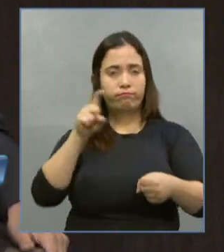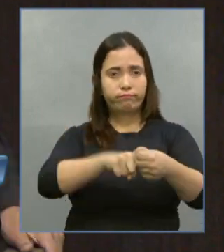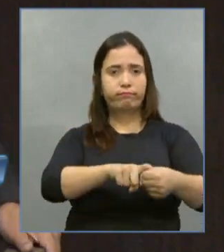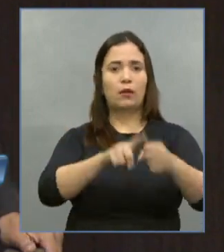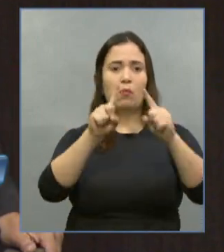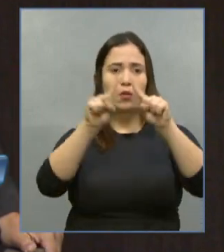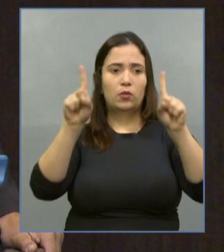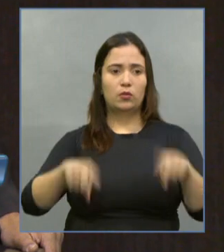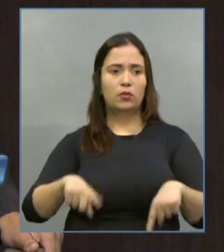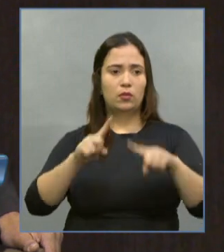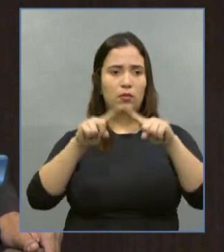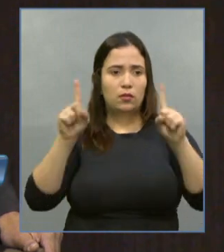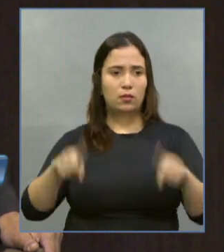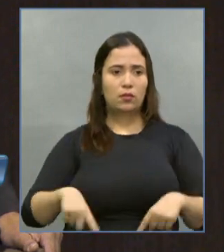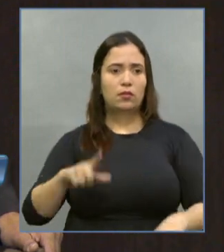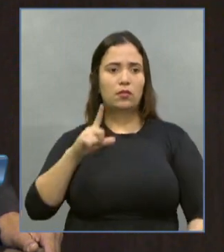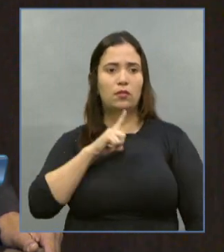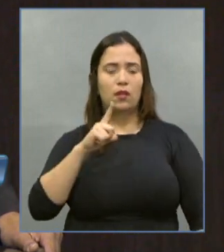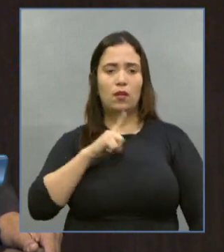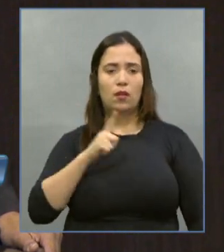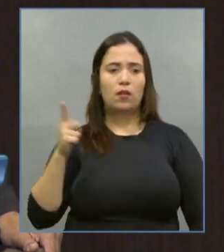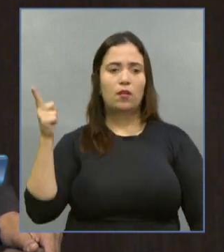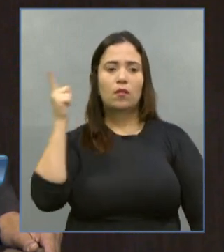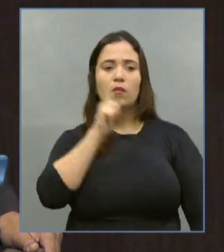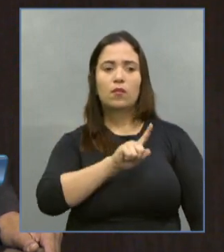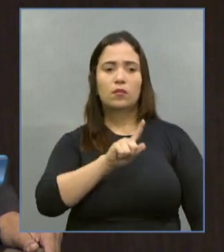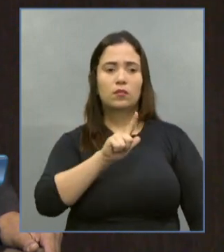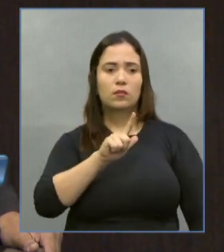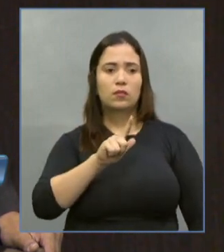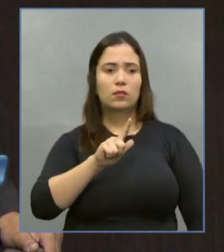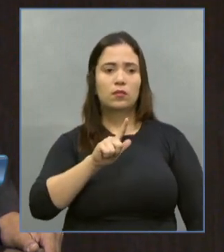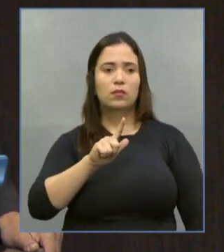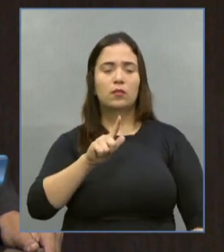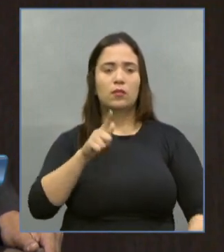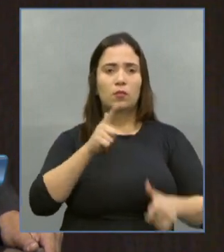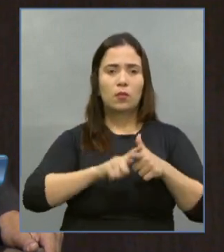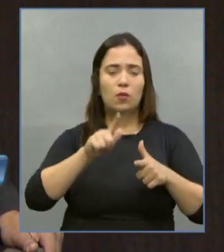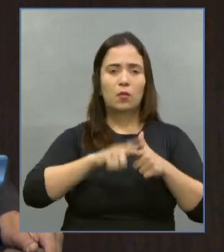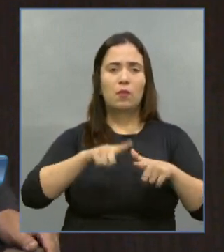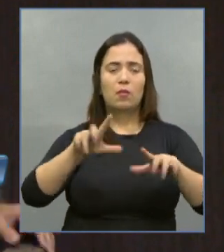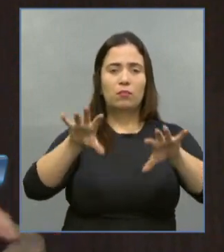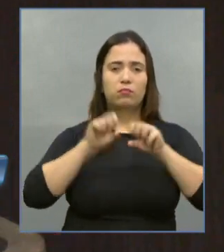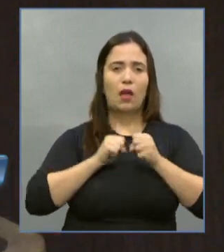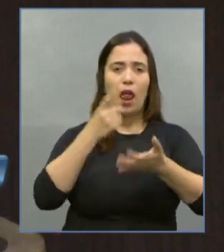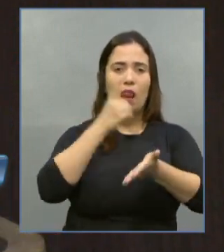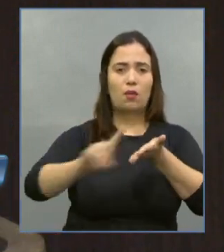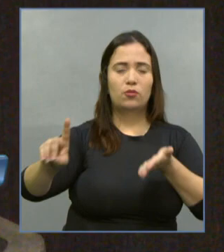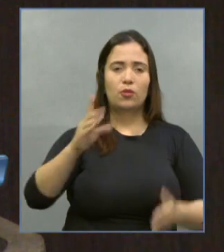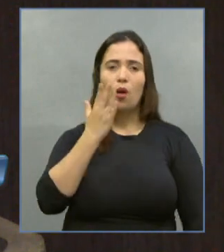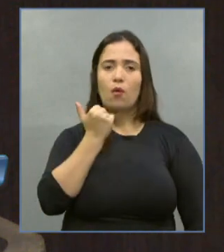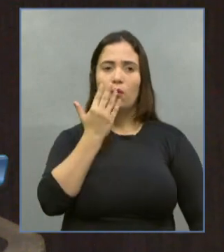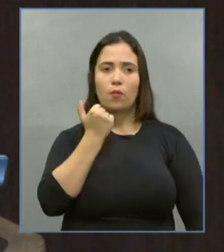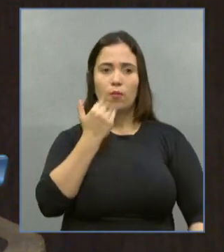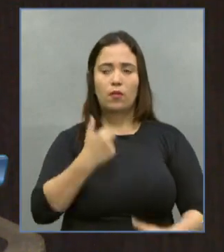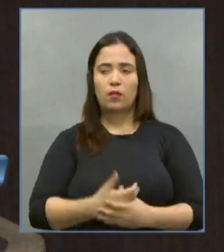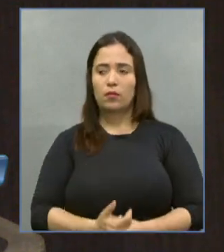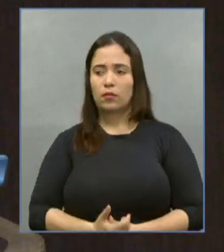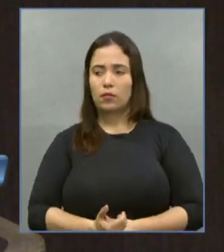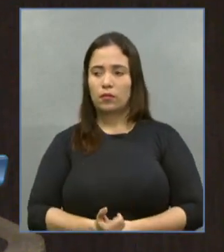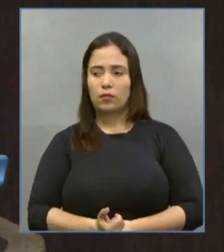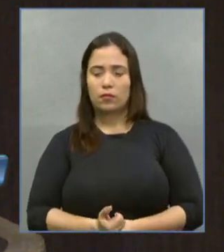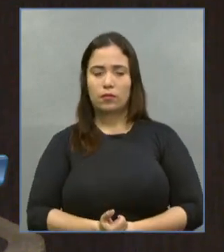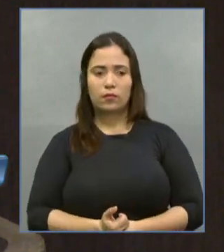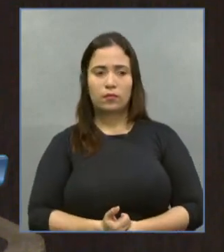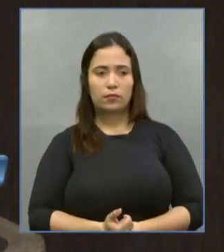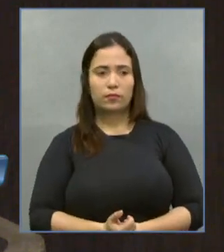possam superar estas patologias de intolerâncias e alergias alimentares. E aqui eu queria